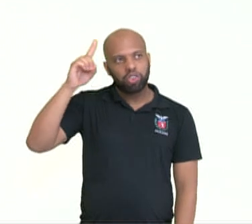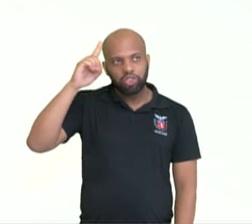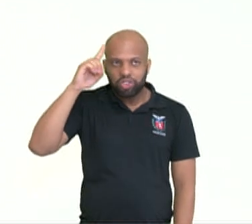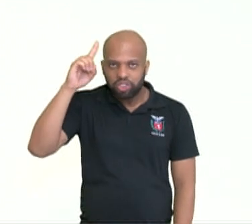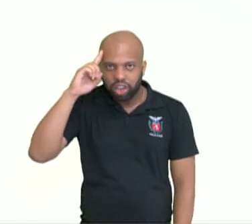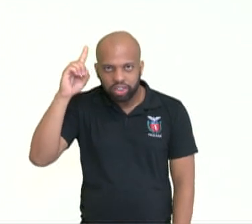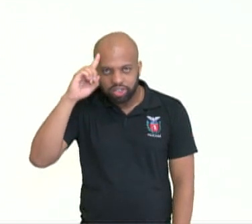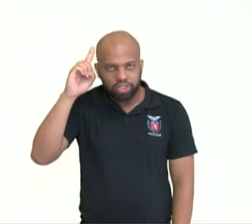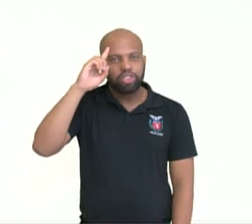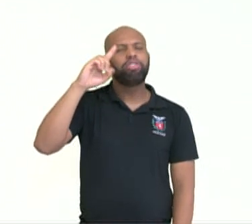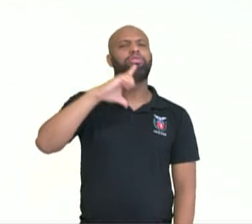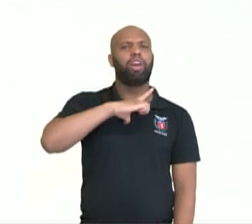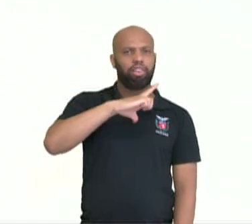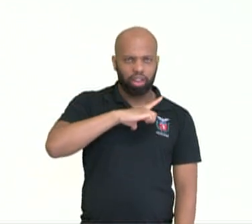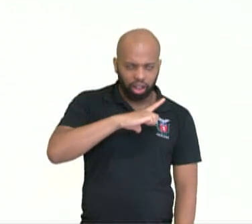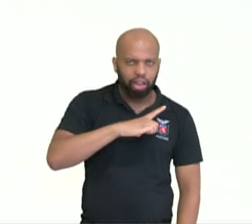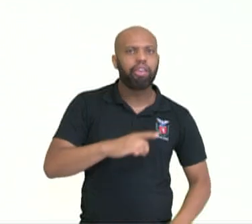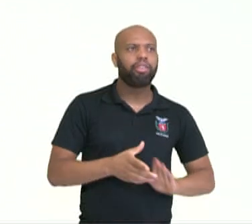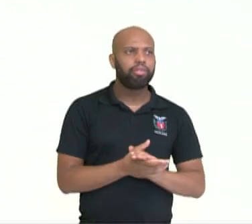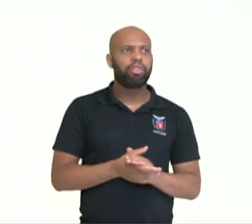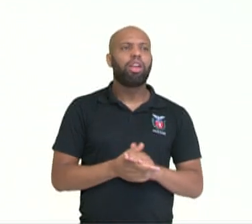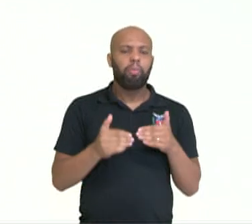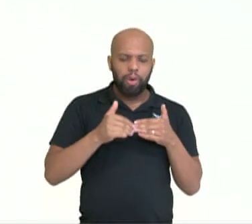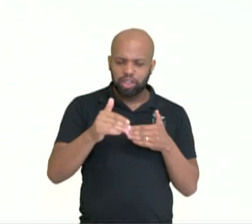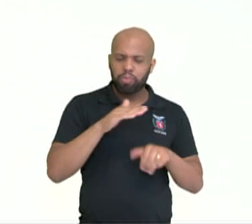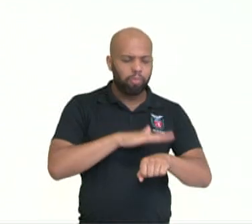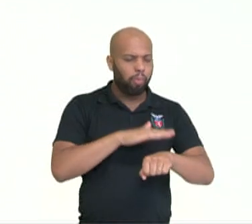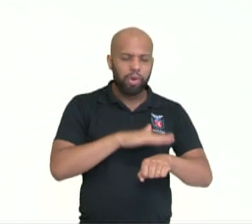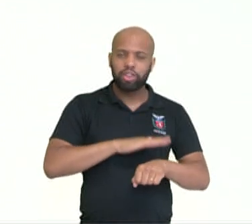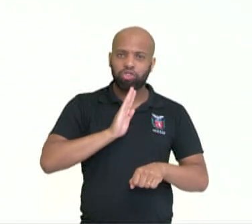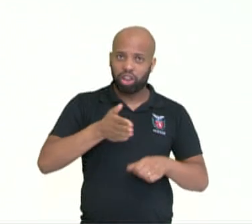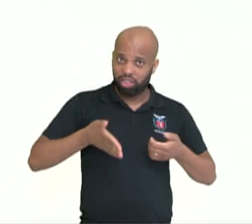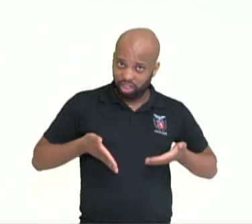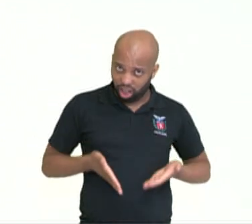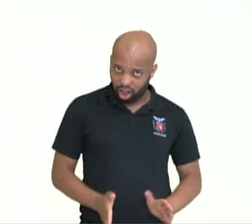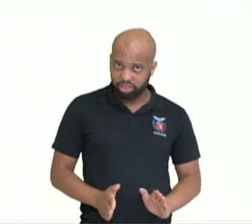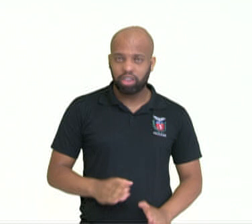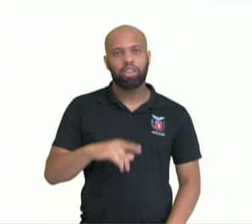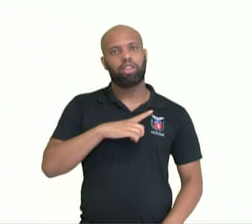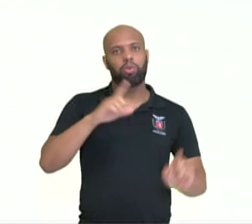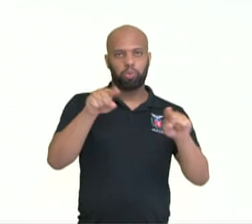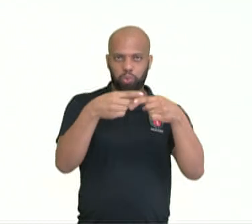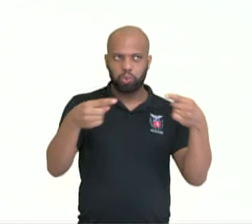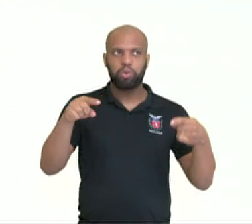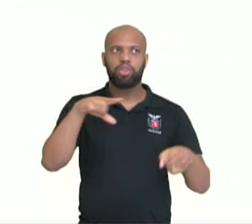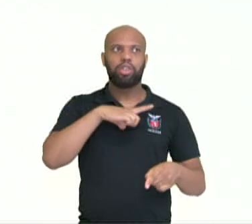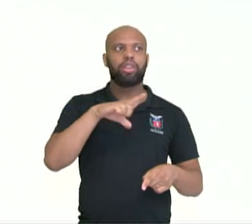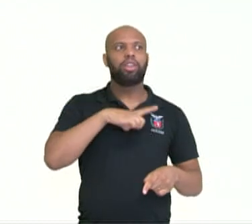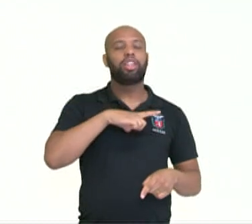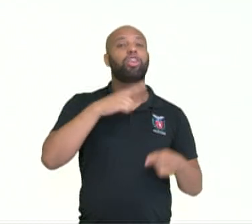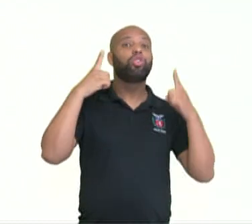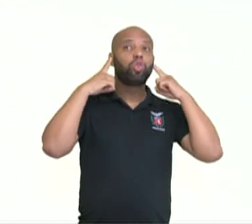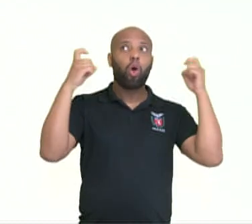considerado, está presente no nosso dia a dia a partir do momento em que nascemos. É formado diversos sons que se apresentam